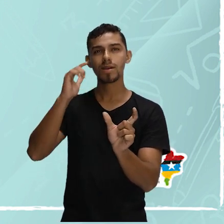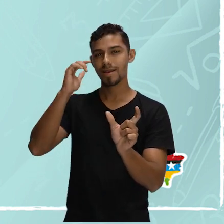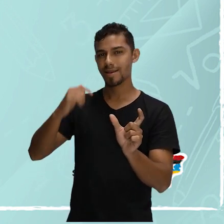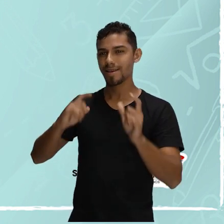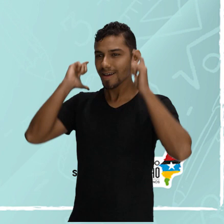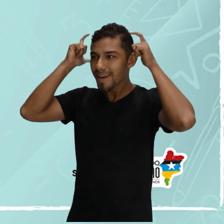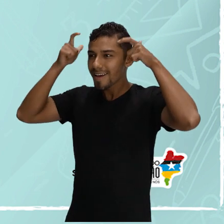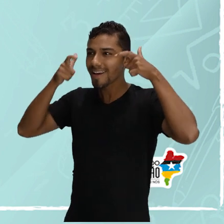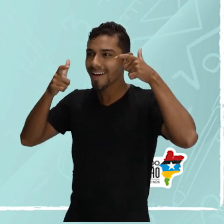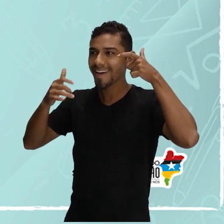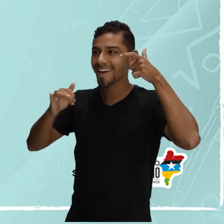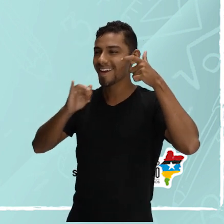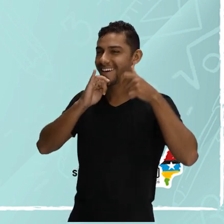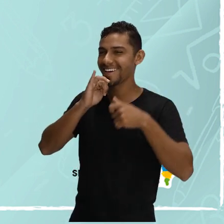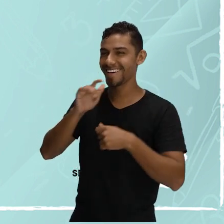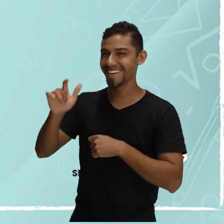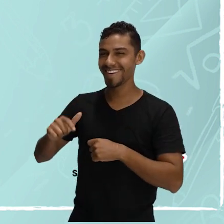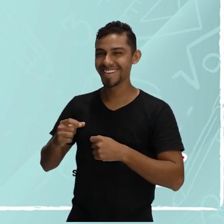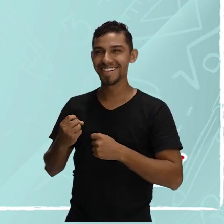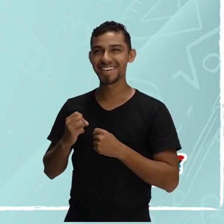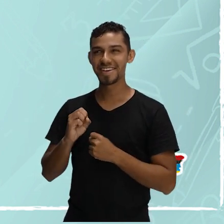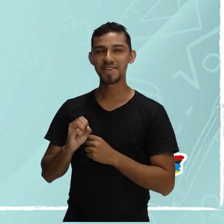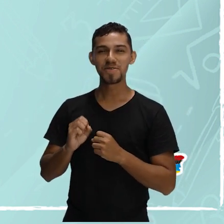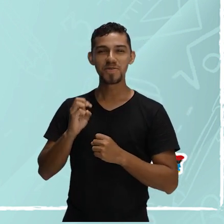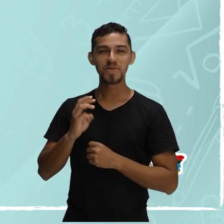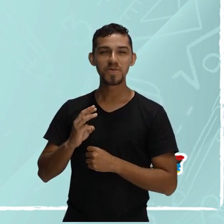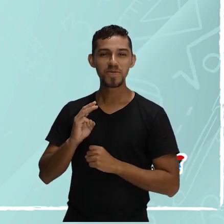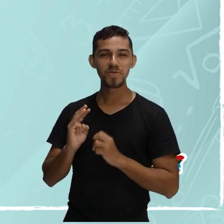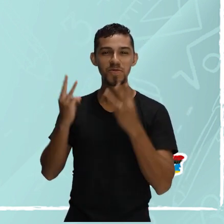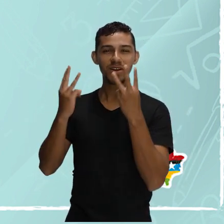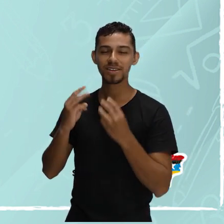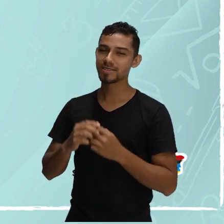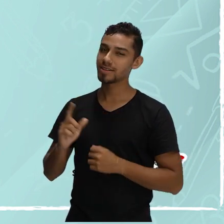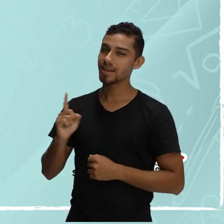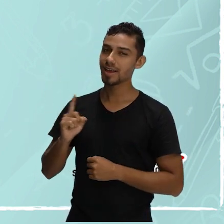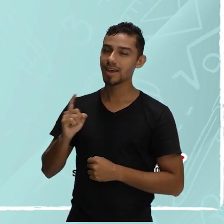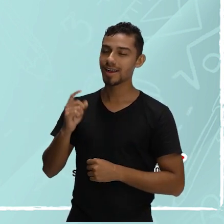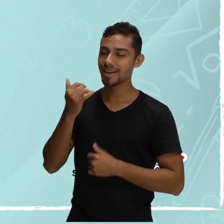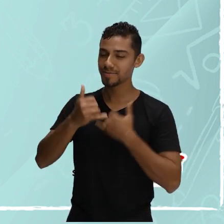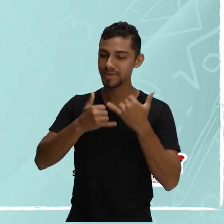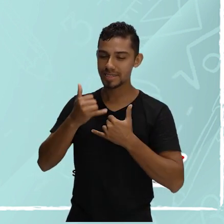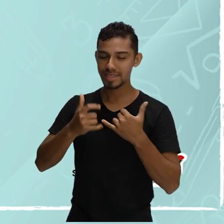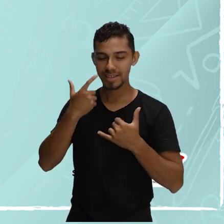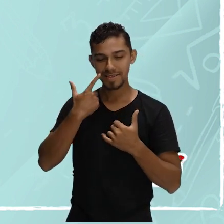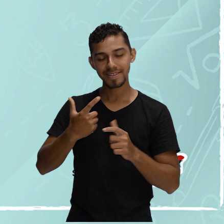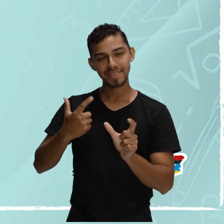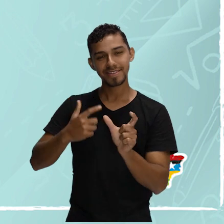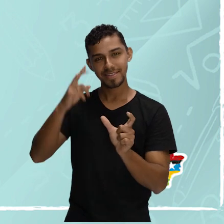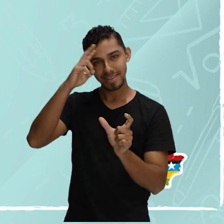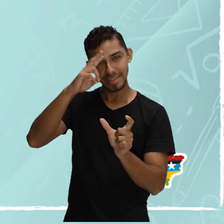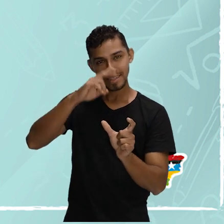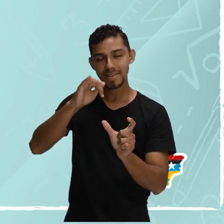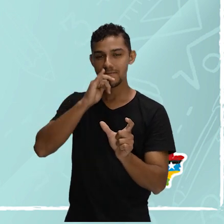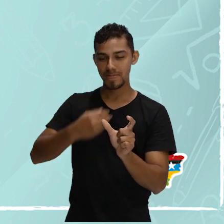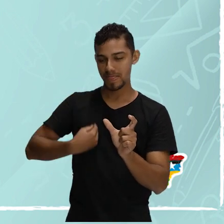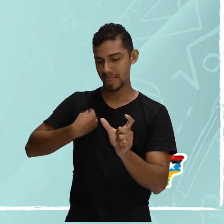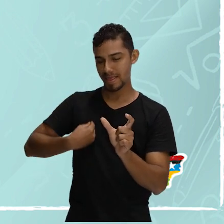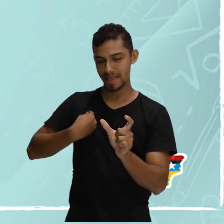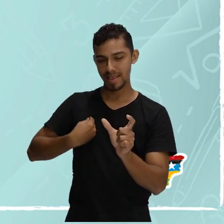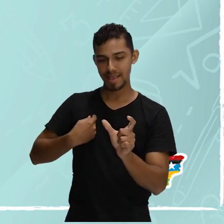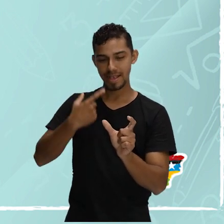Não, brincadeira. Sempre que ouvir falar de status, a gente lembra de posição social. O status social de uma